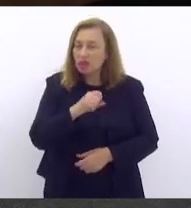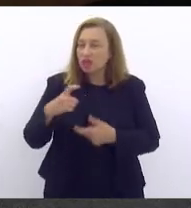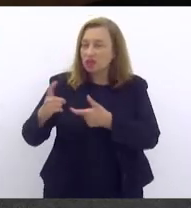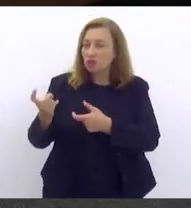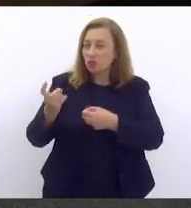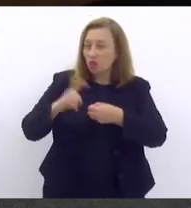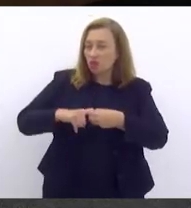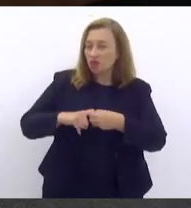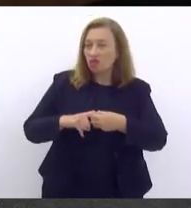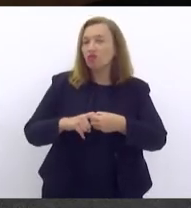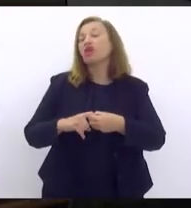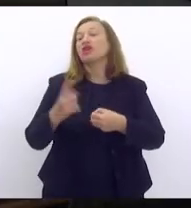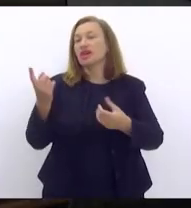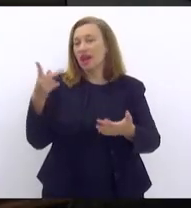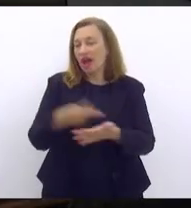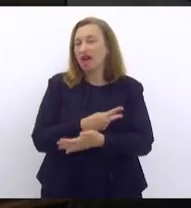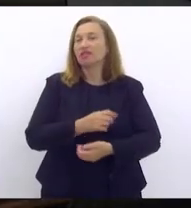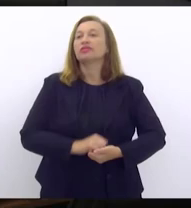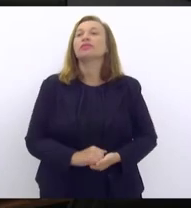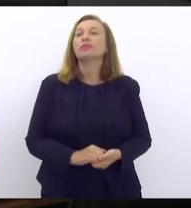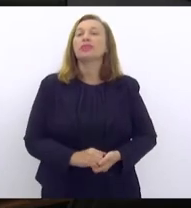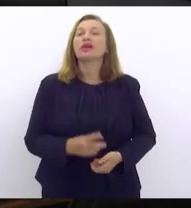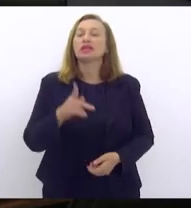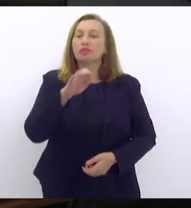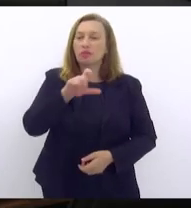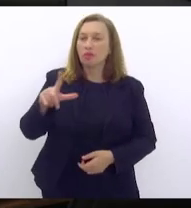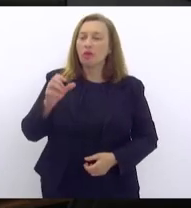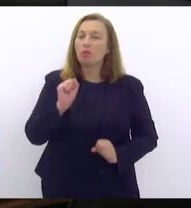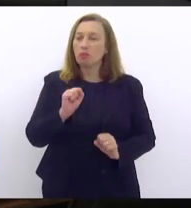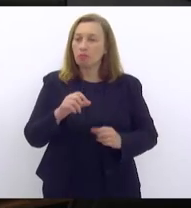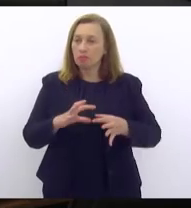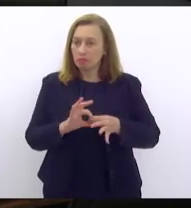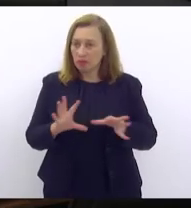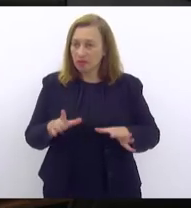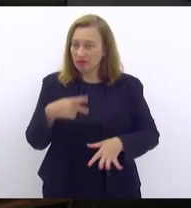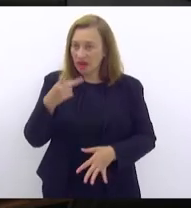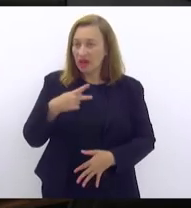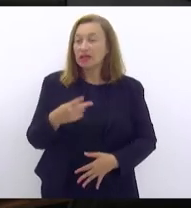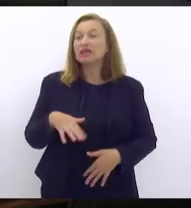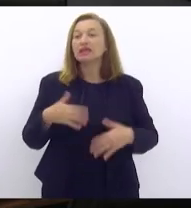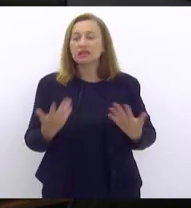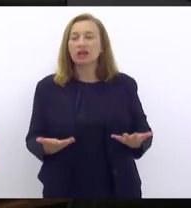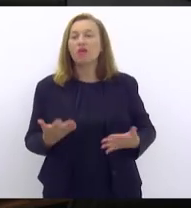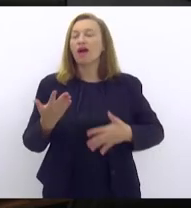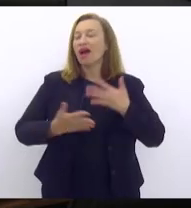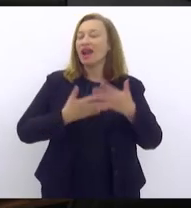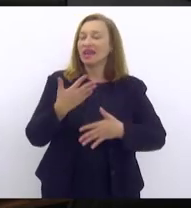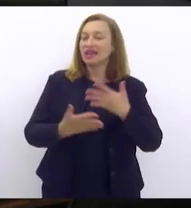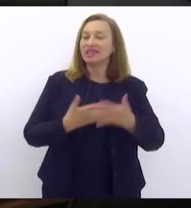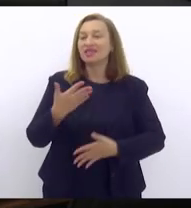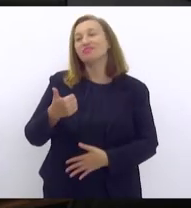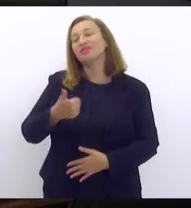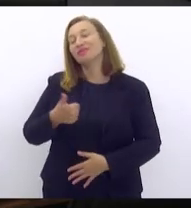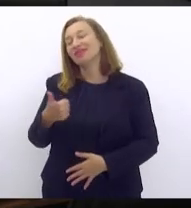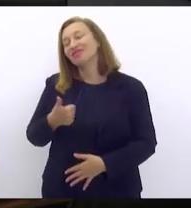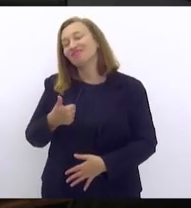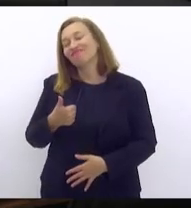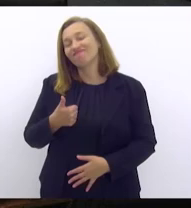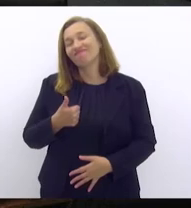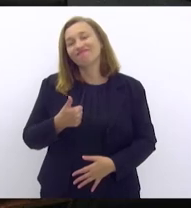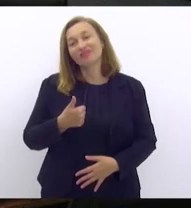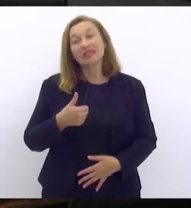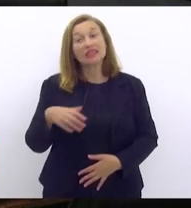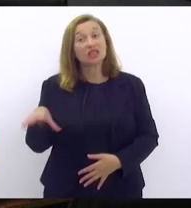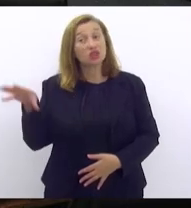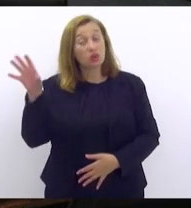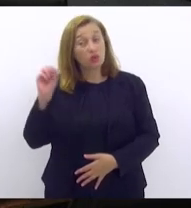convênio que é ilegal. Deputado Pombeu, me permite uma parte? Com certeza. Meu irmão, primeiro, a alegria de